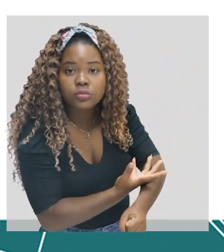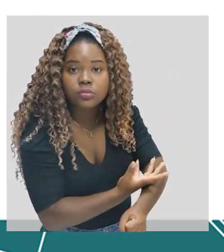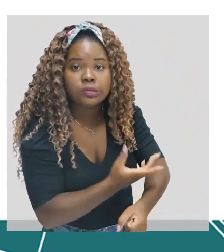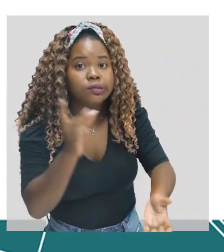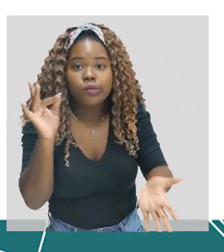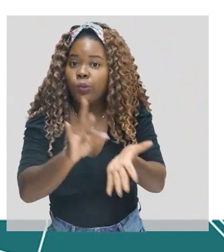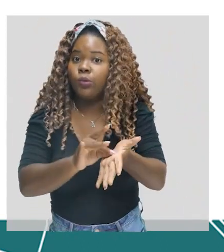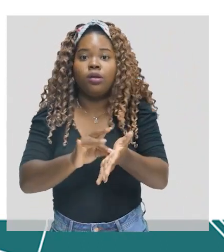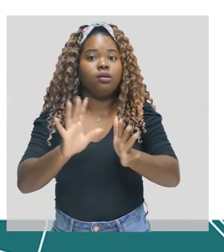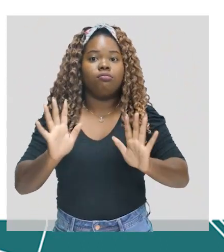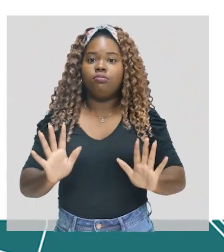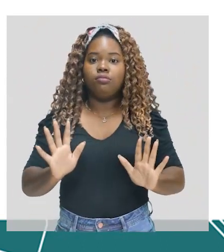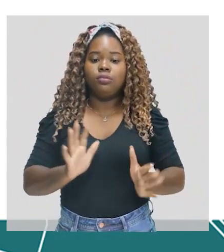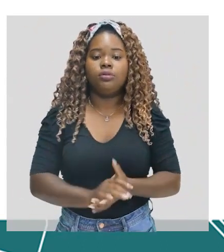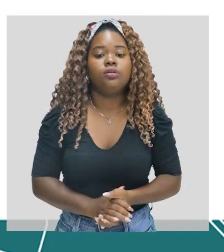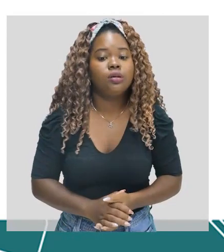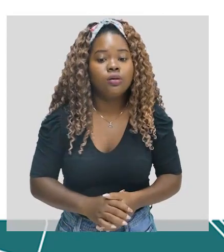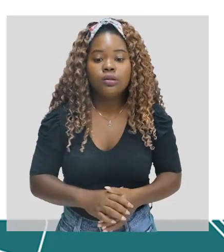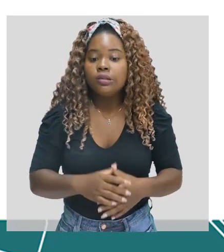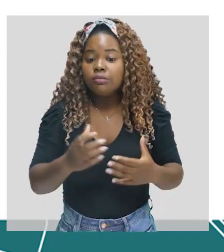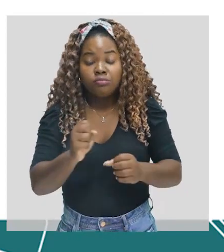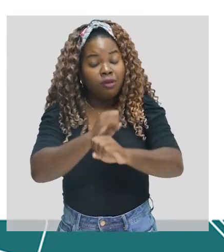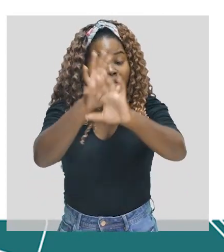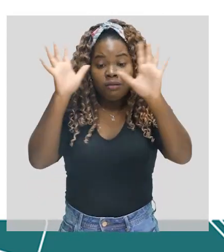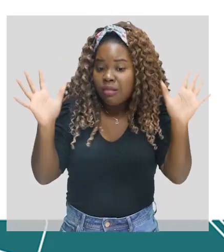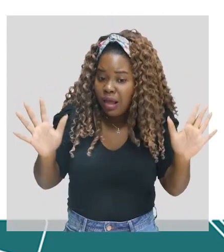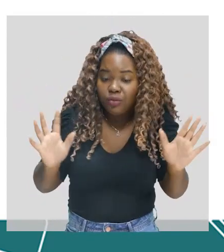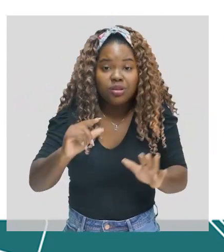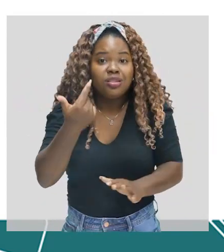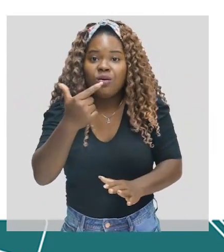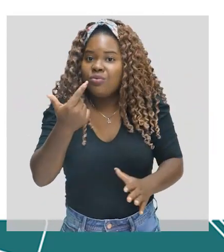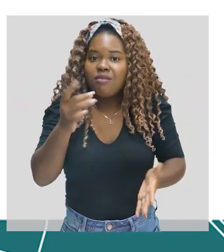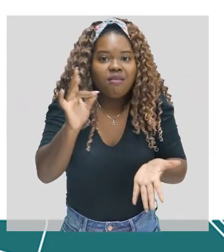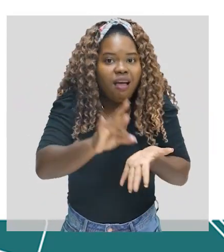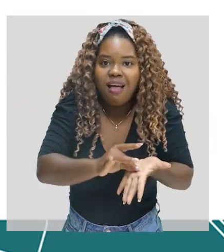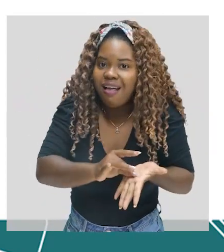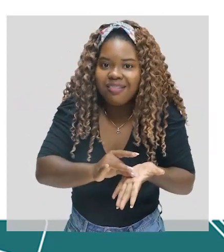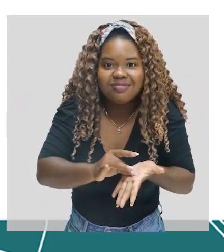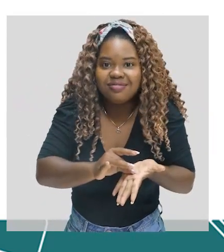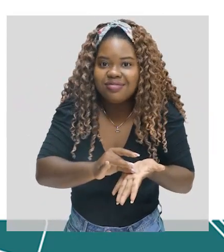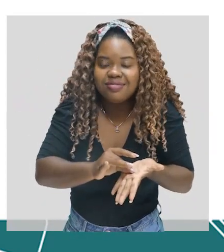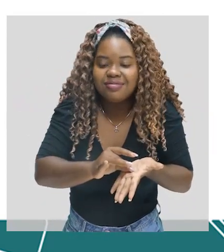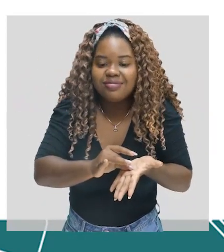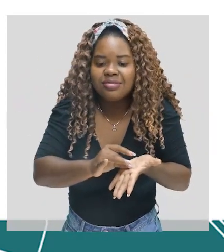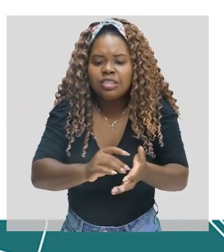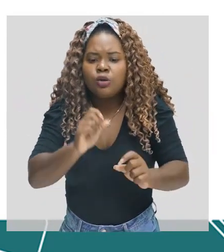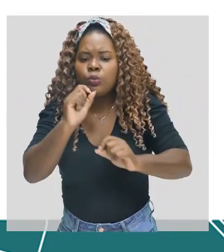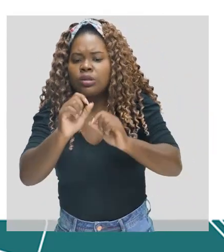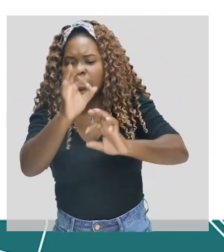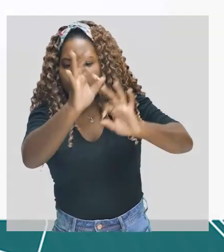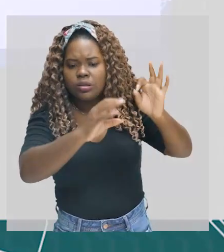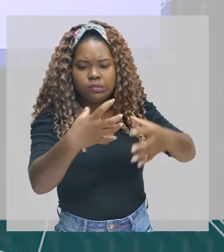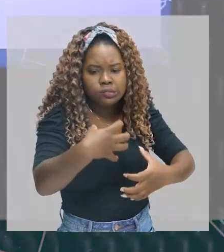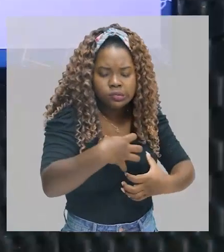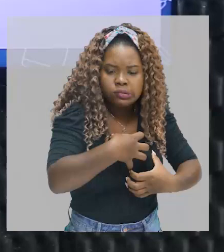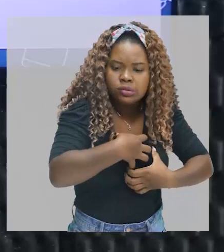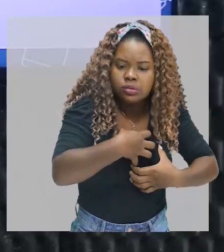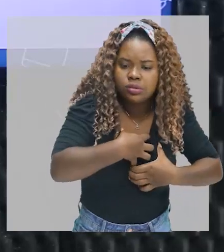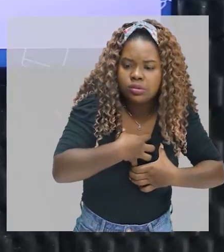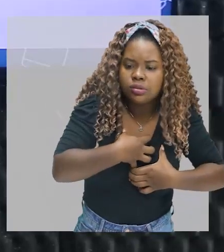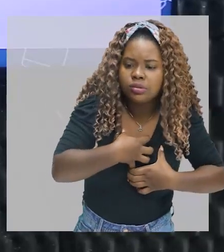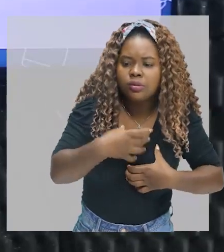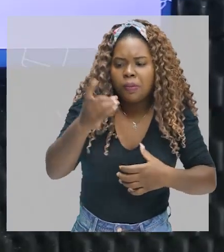real, claro, eu vou sair total da realidade. Então, o que é da ordem do sentimento, da interioridade,